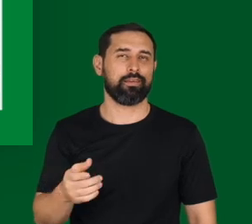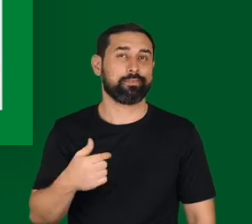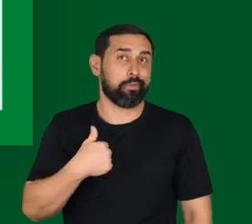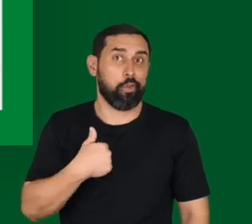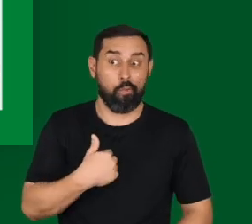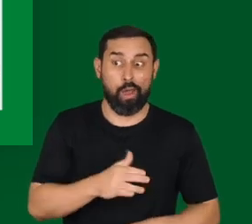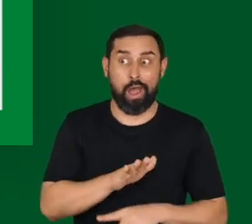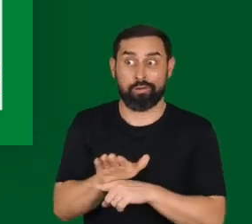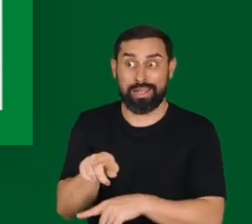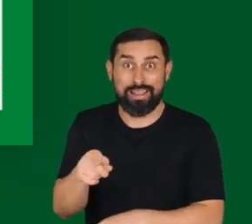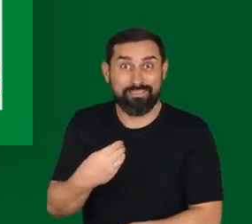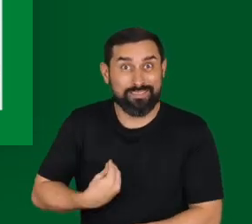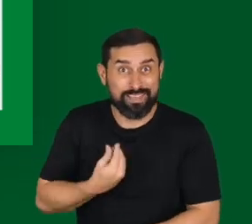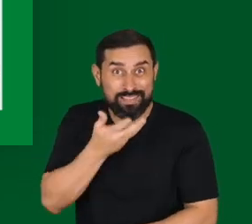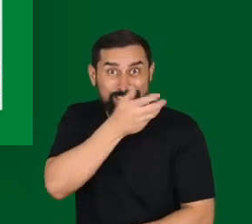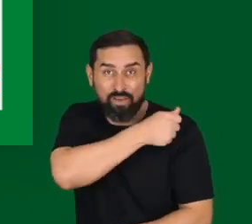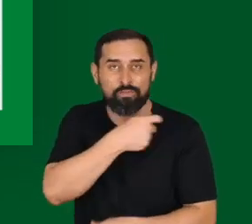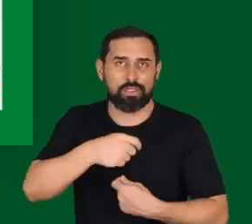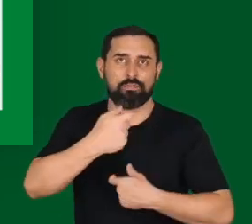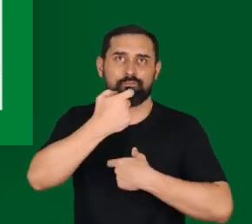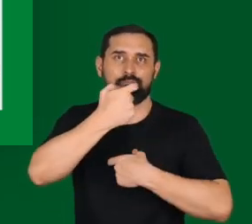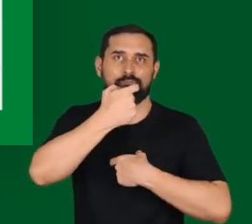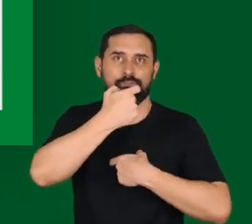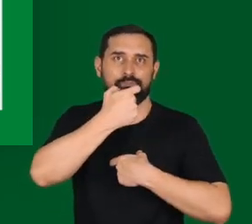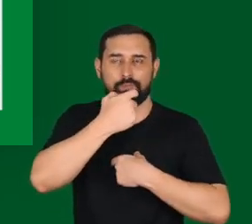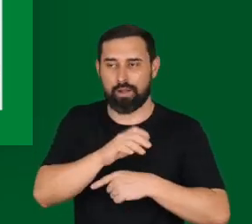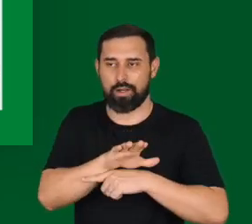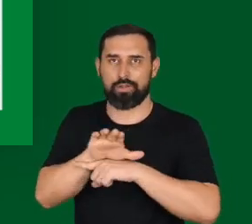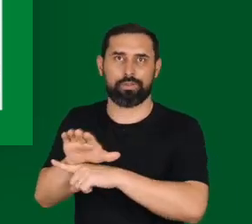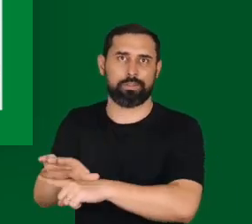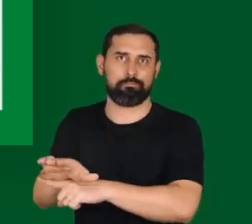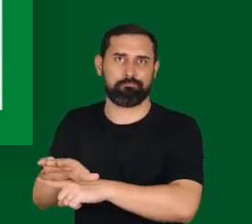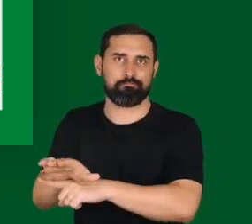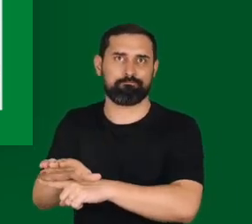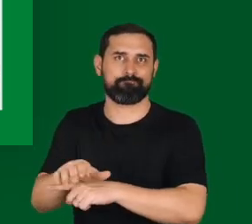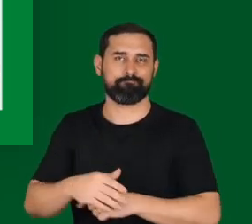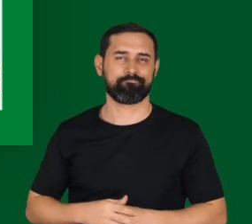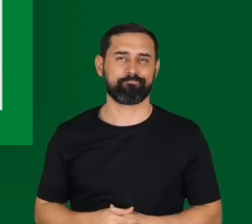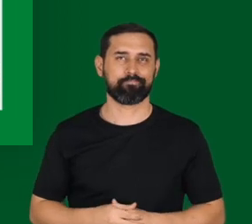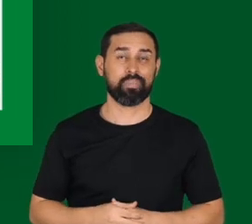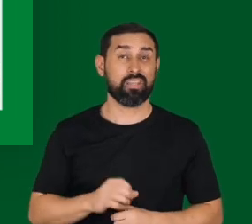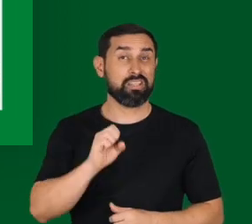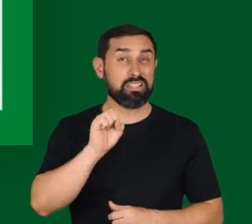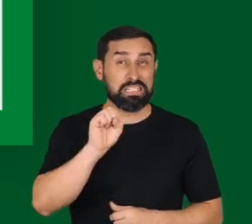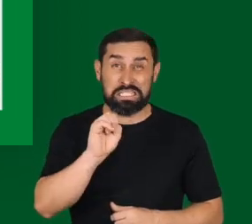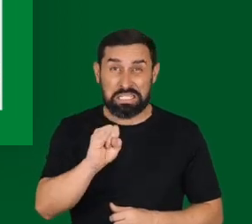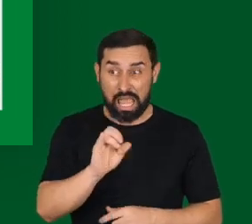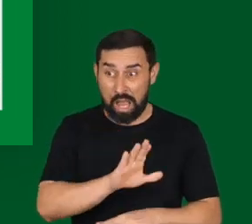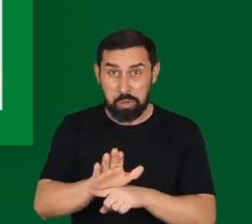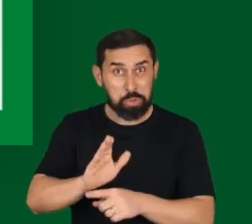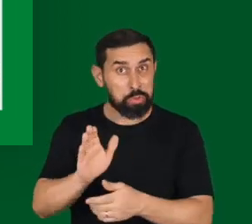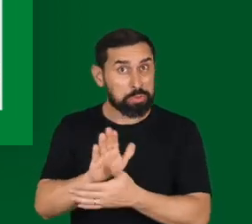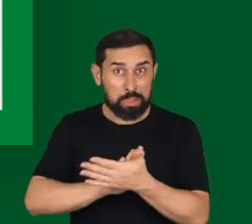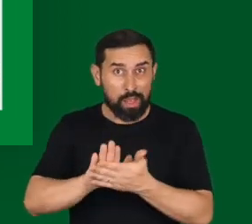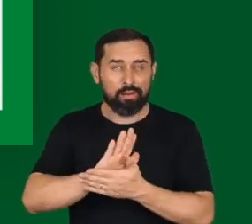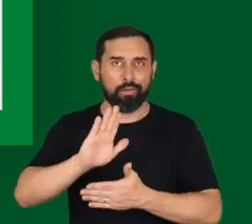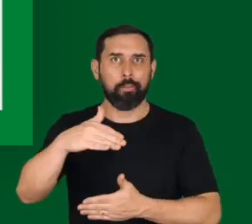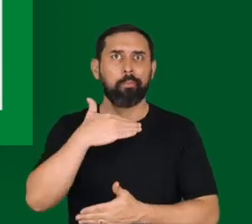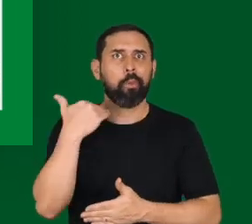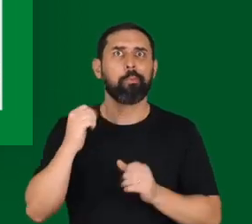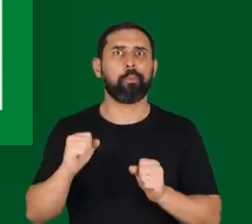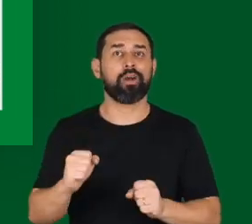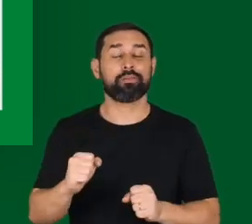do insucesso da reanimação é realmente a questão da via aérea. Ela é a causa mais comum de PCR em criança. Falha na via aérea